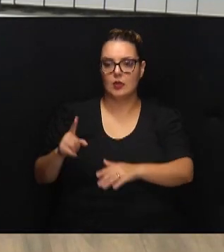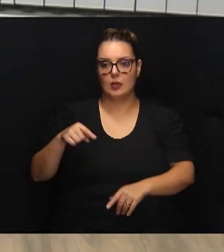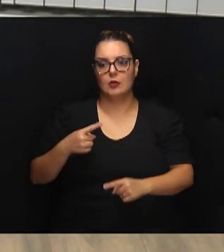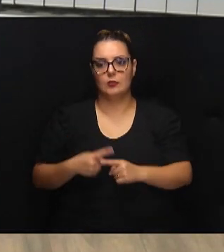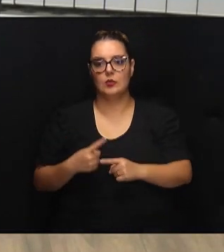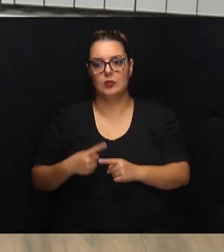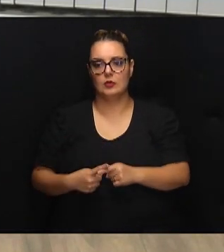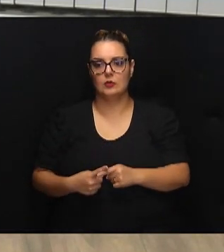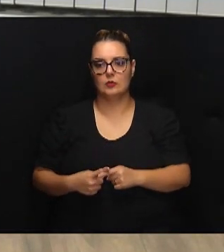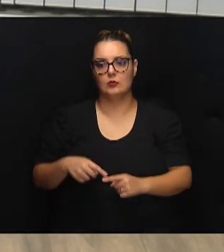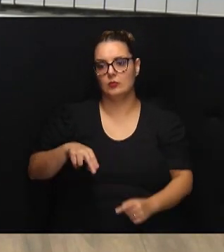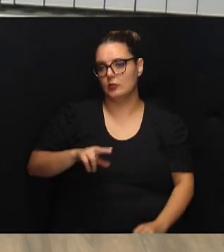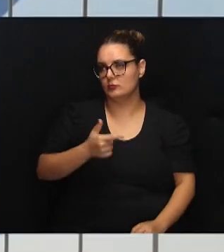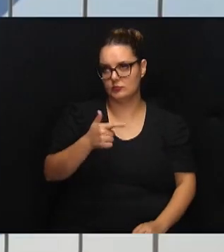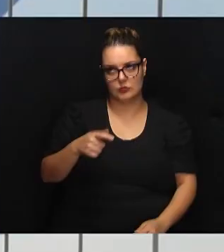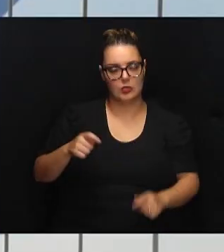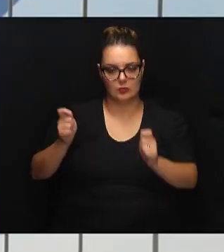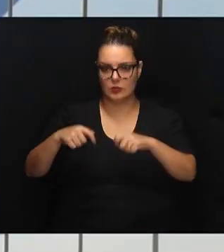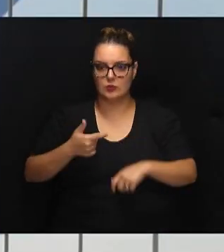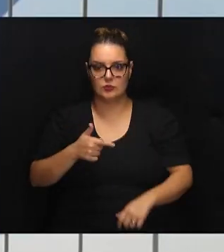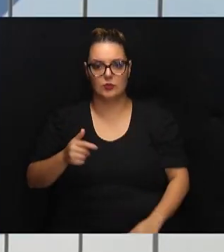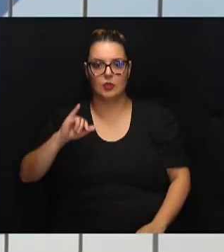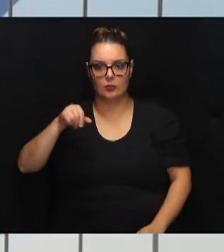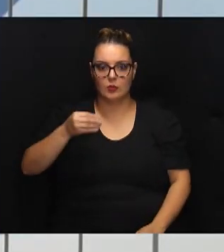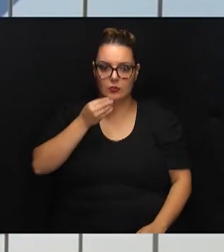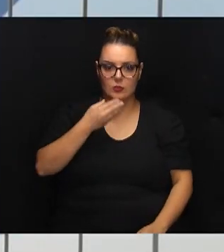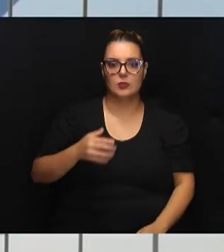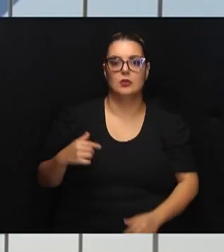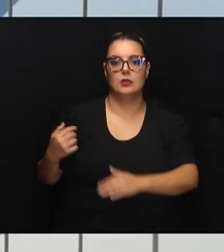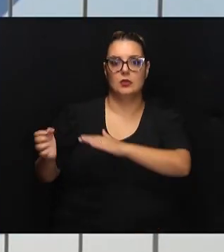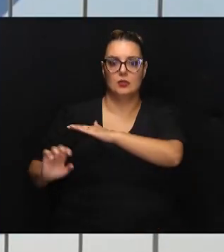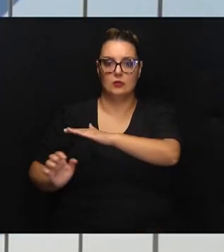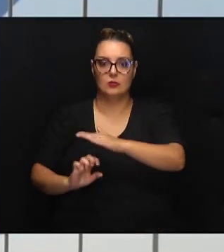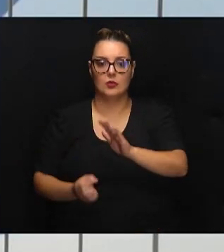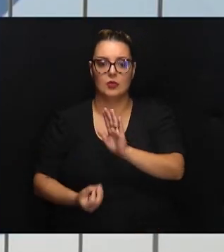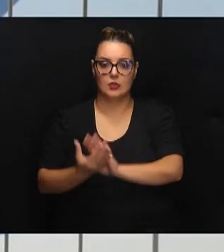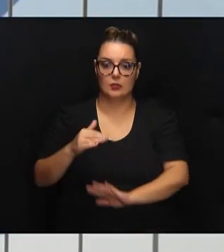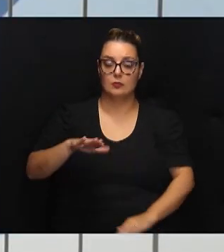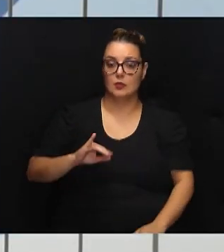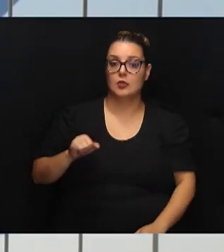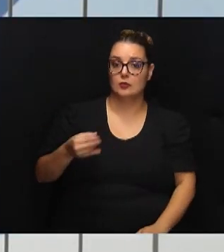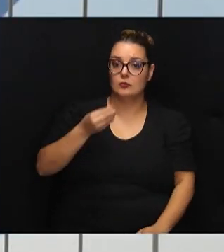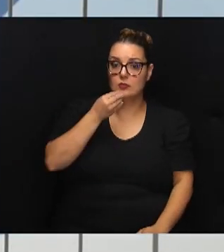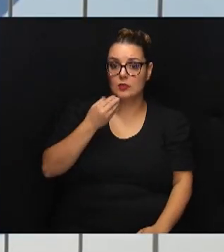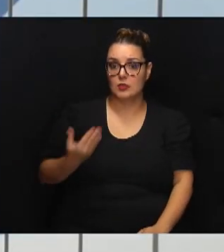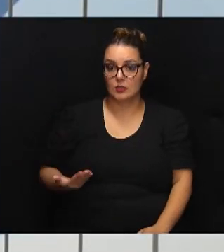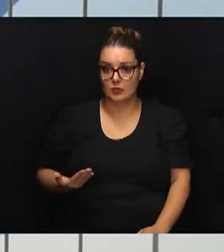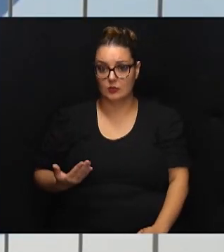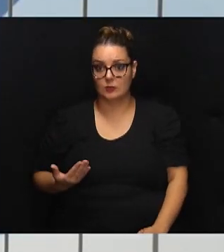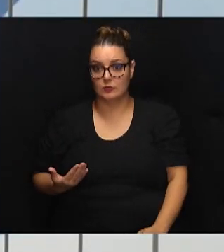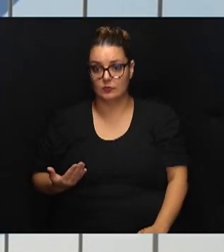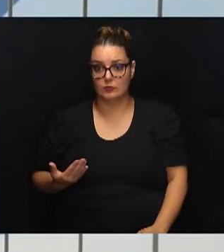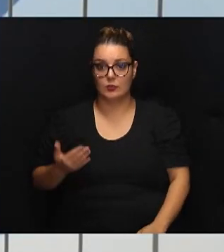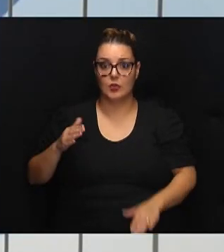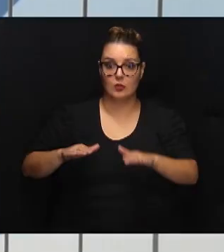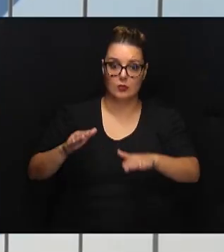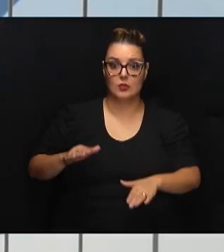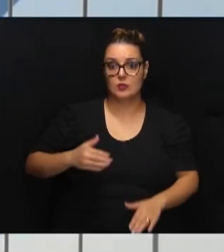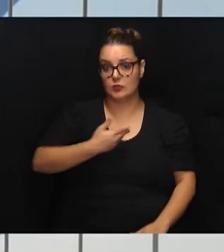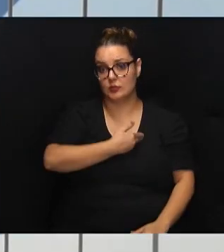são capacitados ou não tiveram aquela oportunidade. Então, que as empresas criem mais oportunidade, talvez o